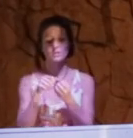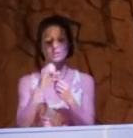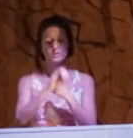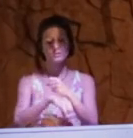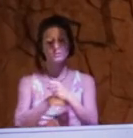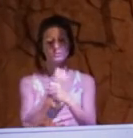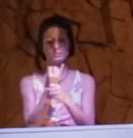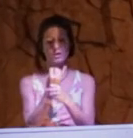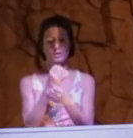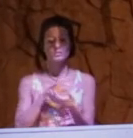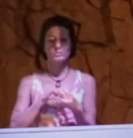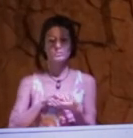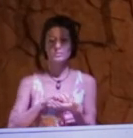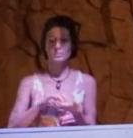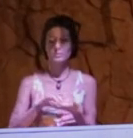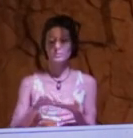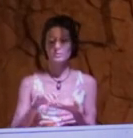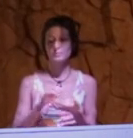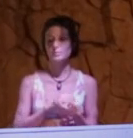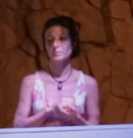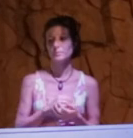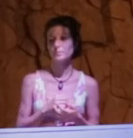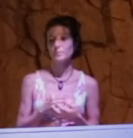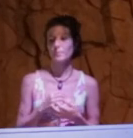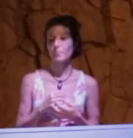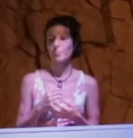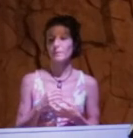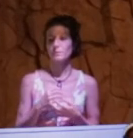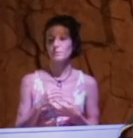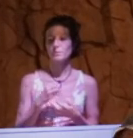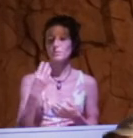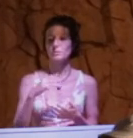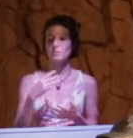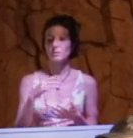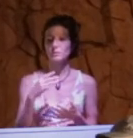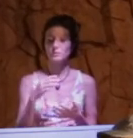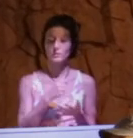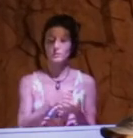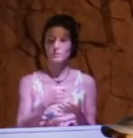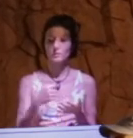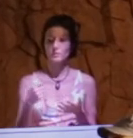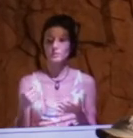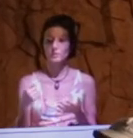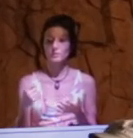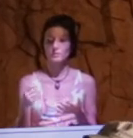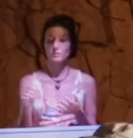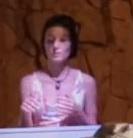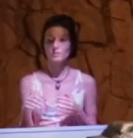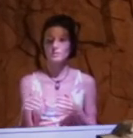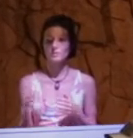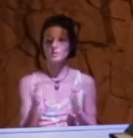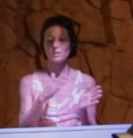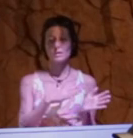do Chão de Feira. E a terceira escrita, que é lá dos... que é